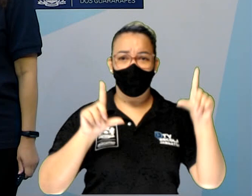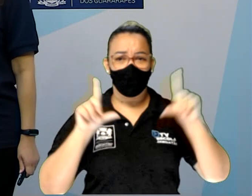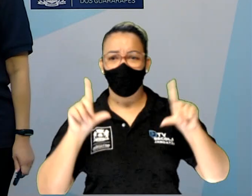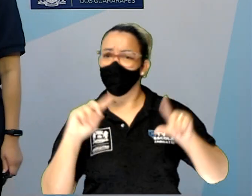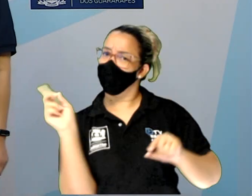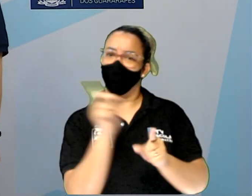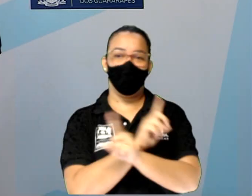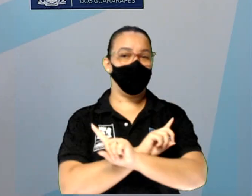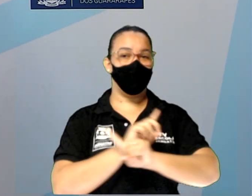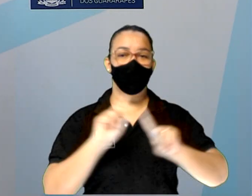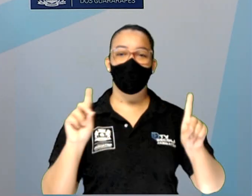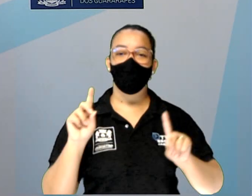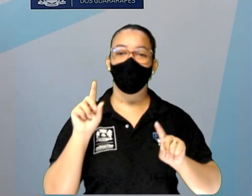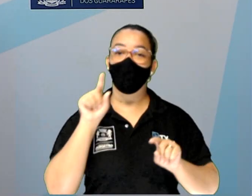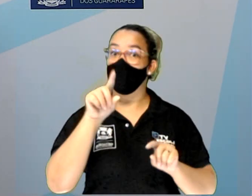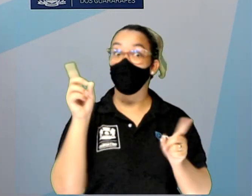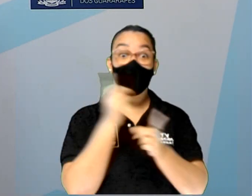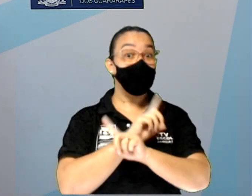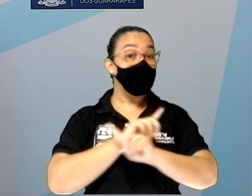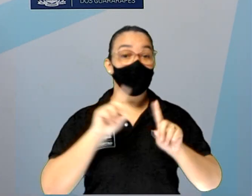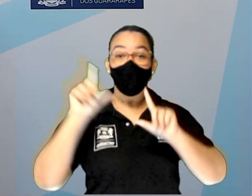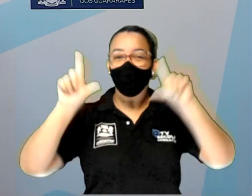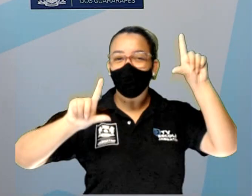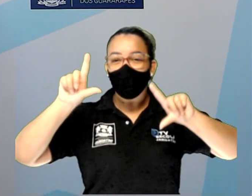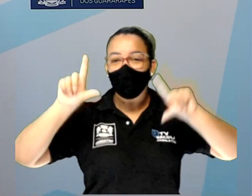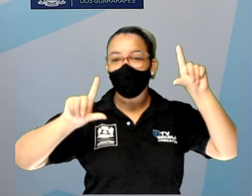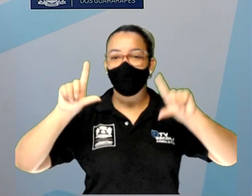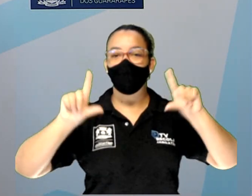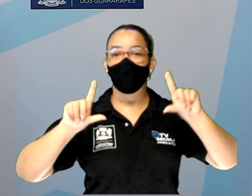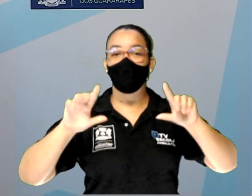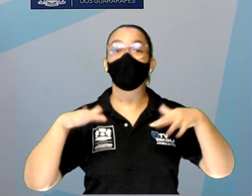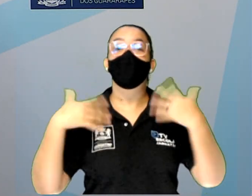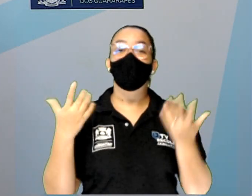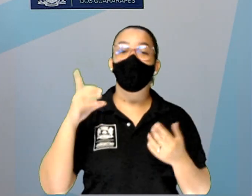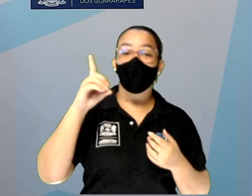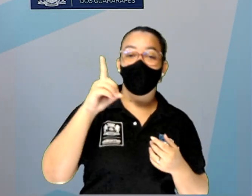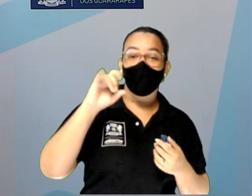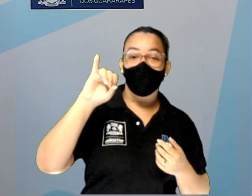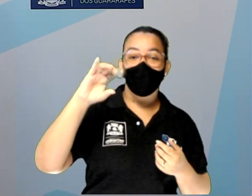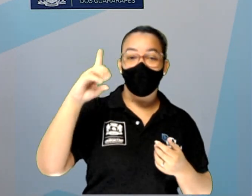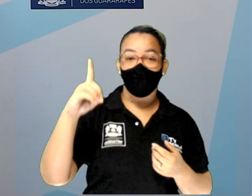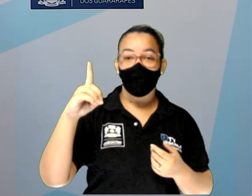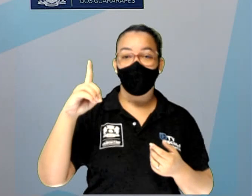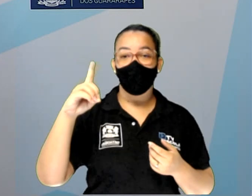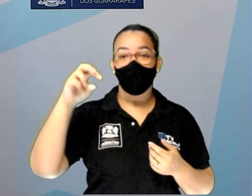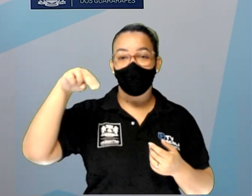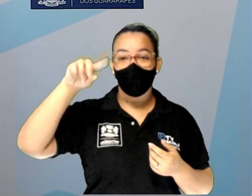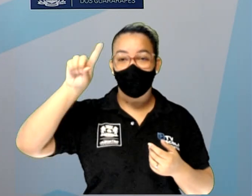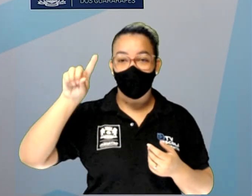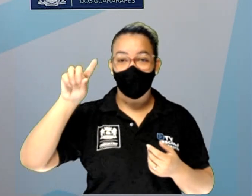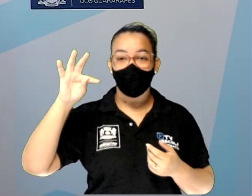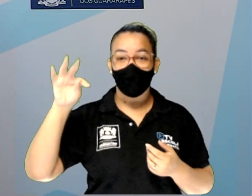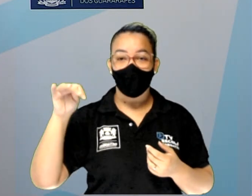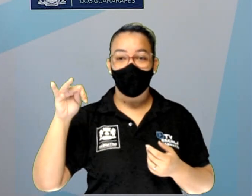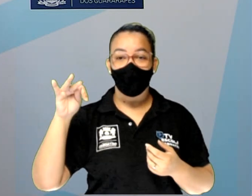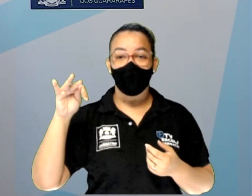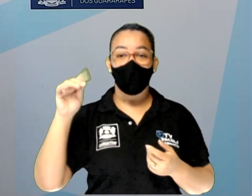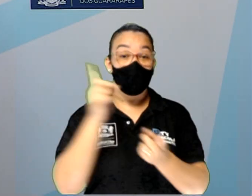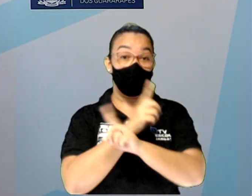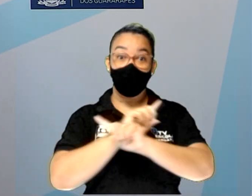ontem? Não, ela não assistiu. Então, este didn't está dizendo não assistiu,